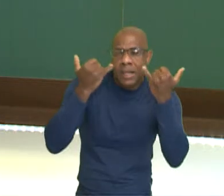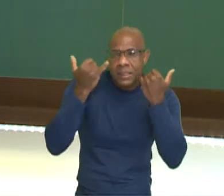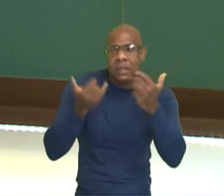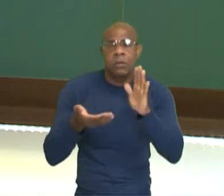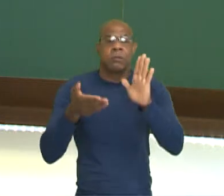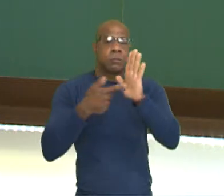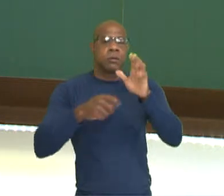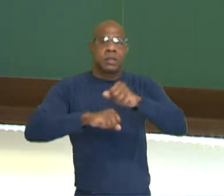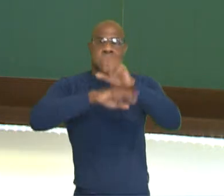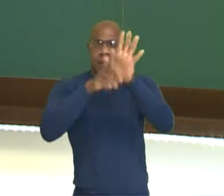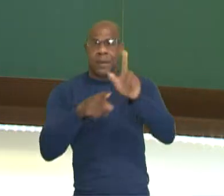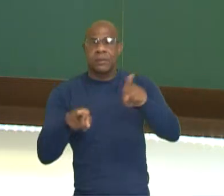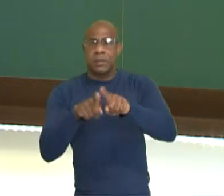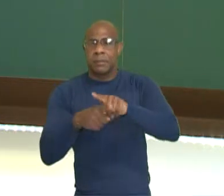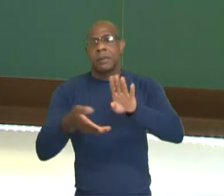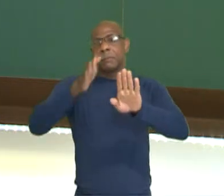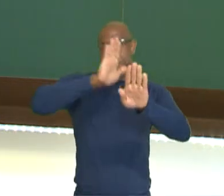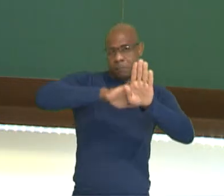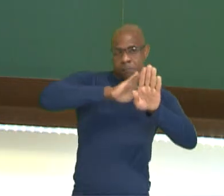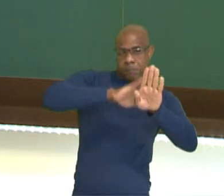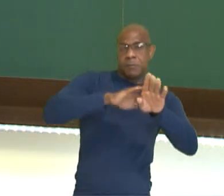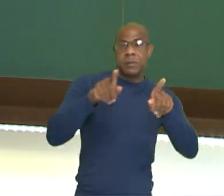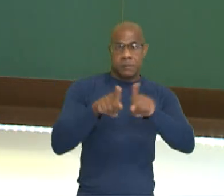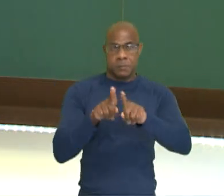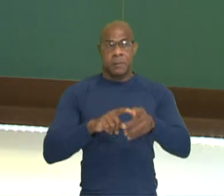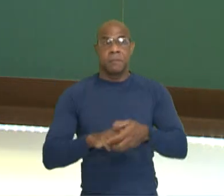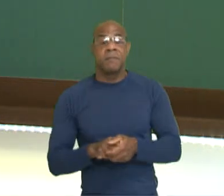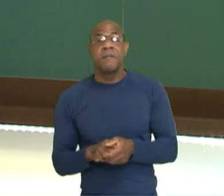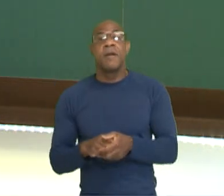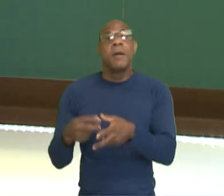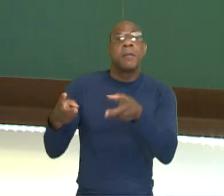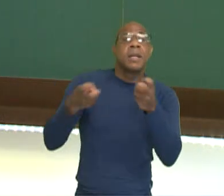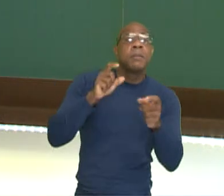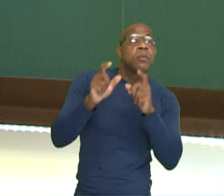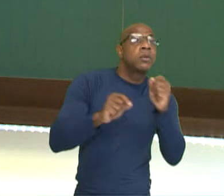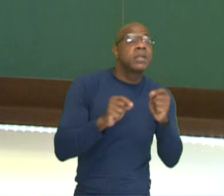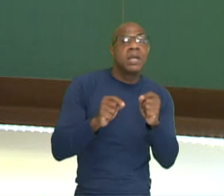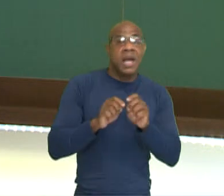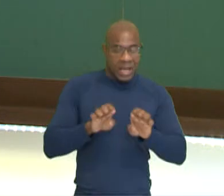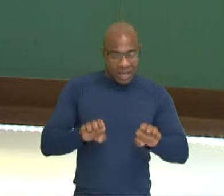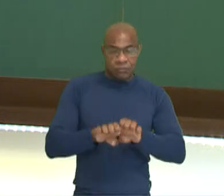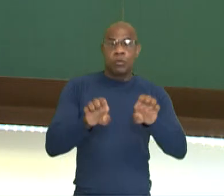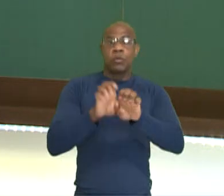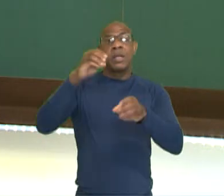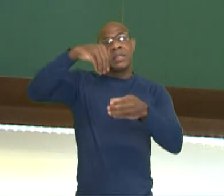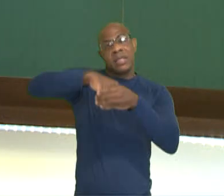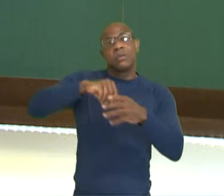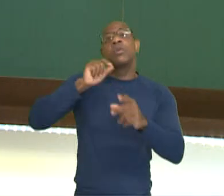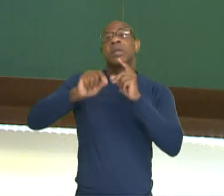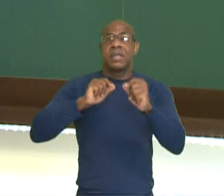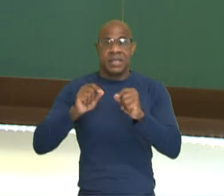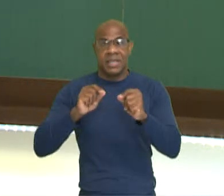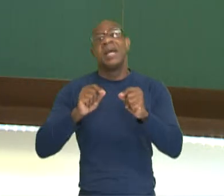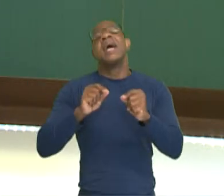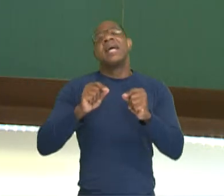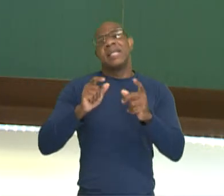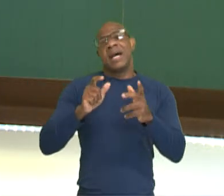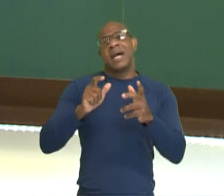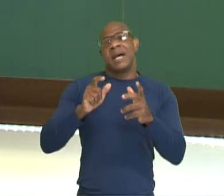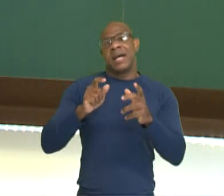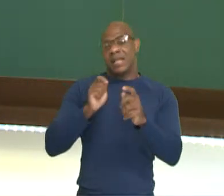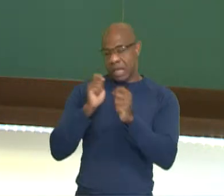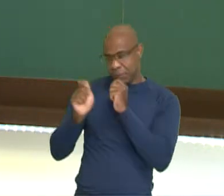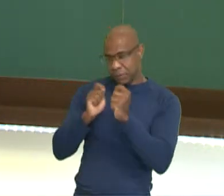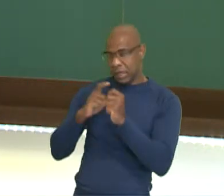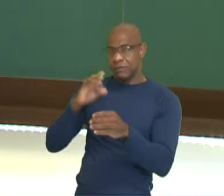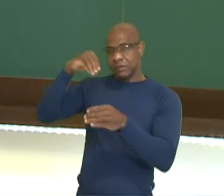gênero reportagem, no texto que analisamos. Revimos os elementos que compõem a reportagem. Manchete,